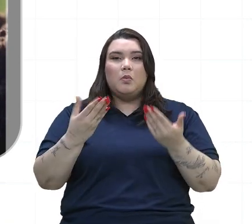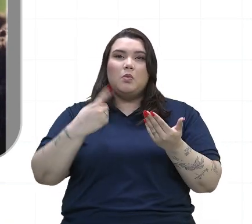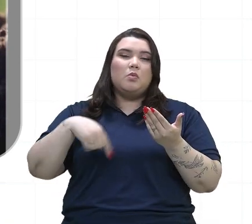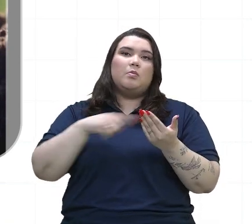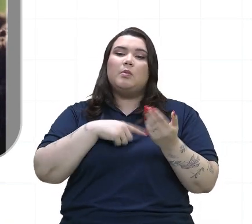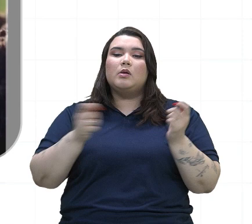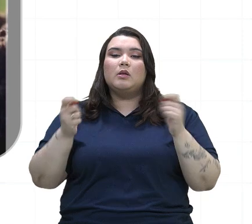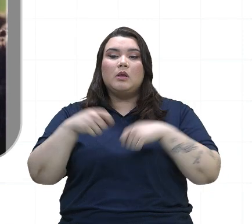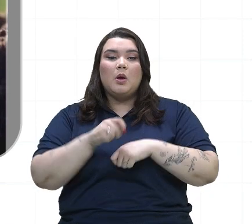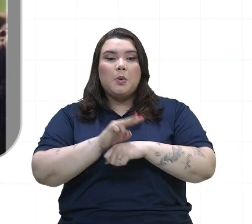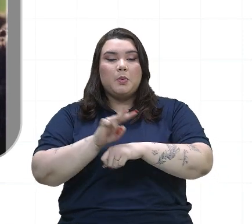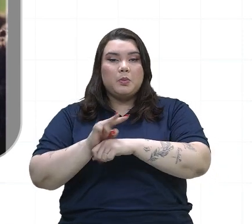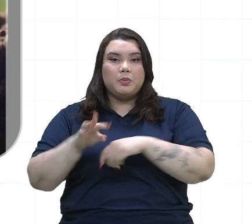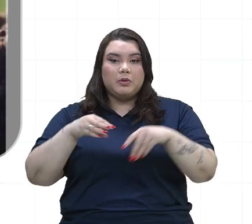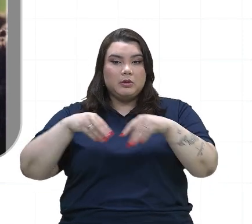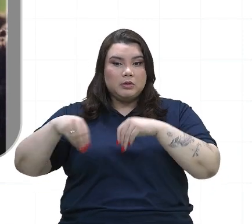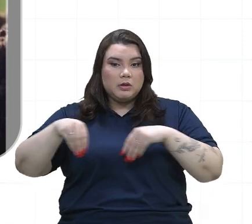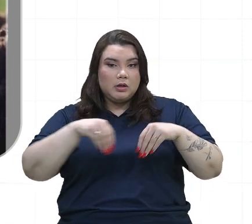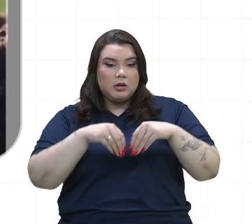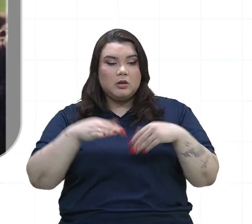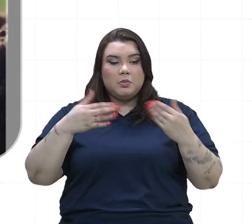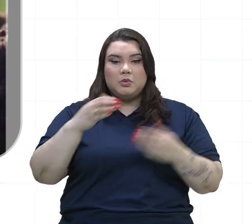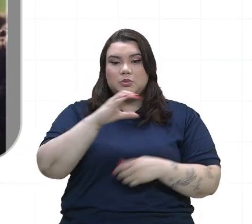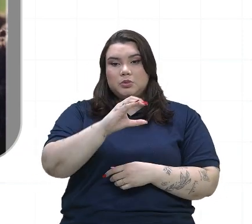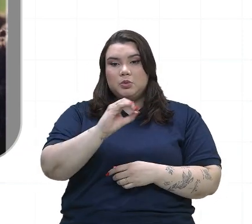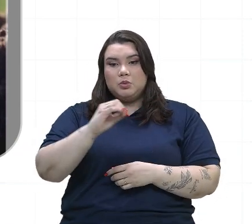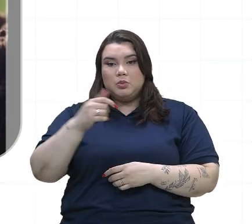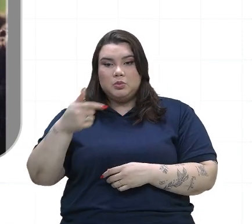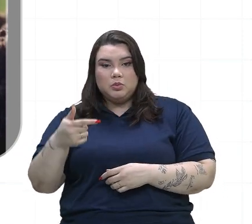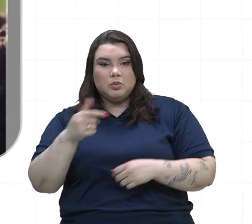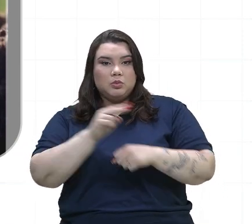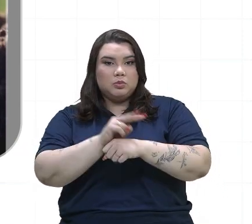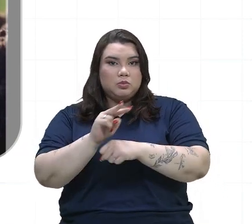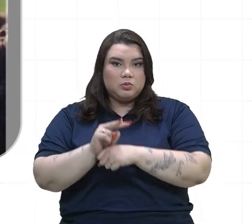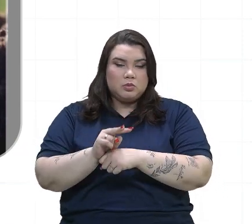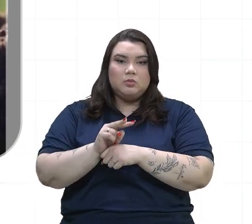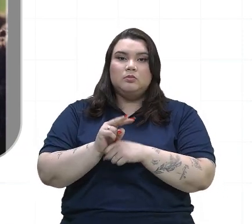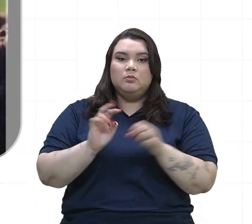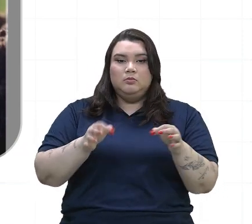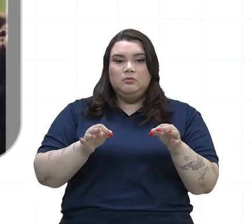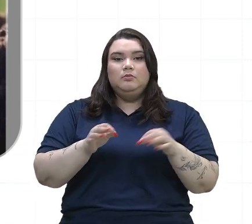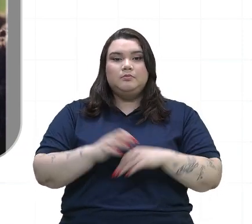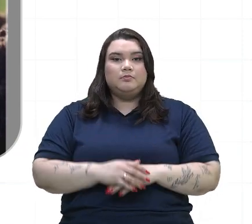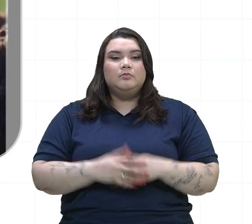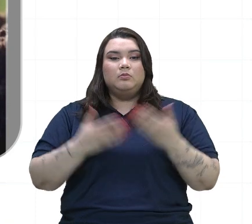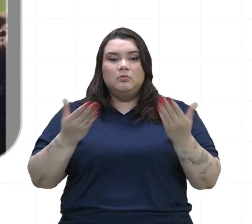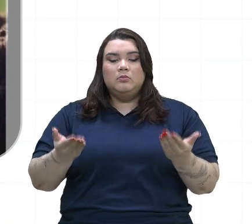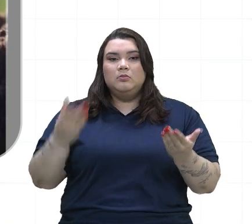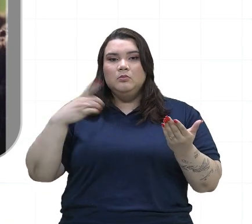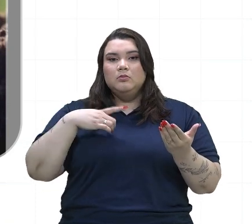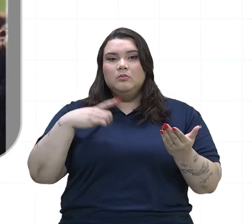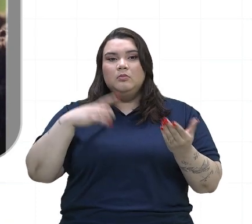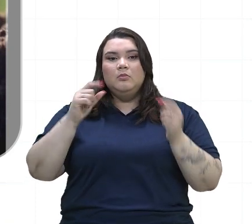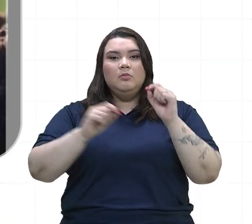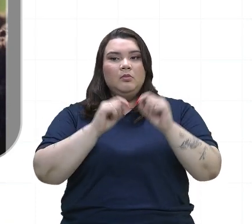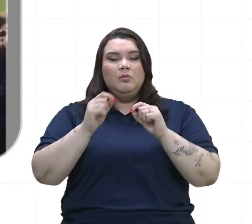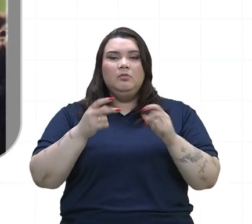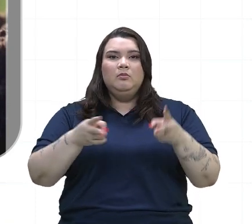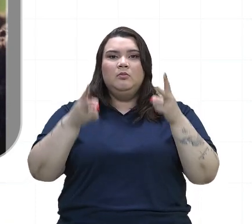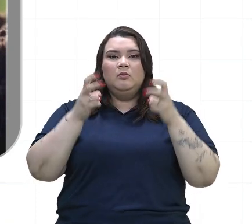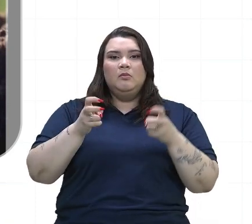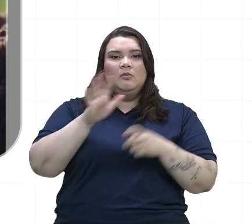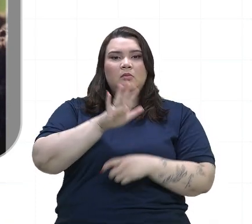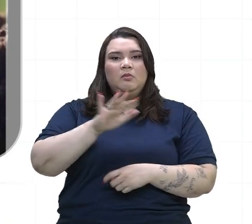ali saudável, esse CO2 fica no solo, o CO2, perdão, certo? Evitando que ele vá, por